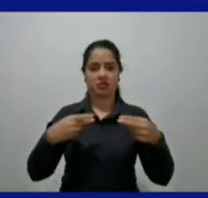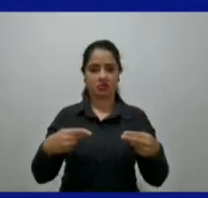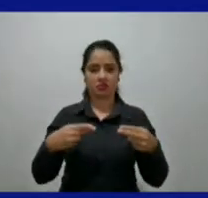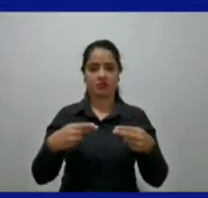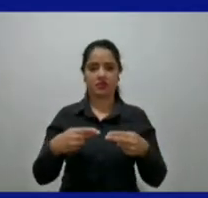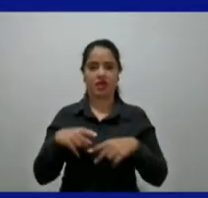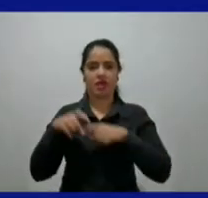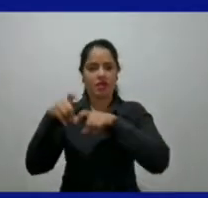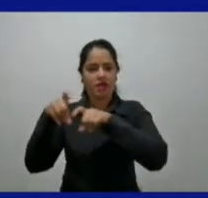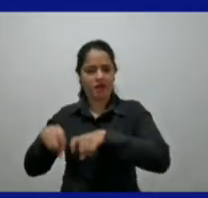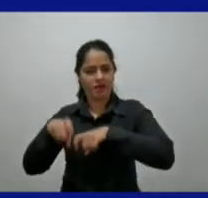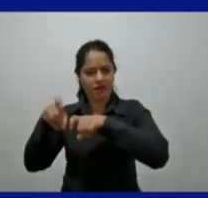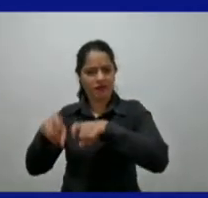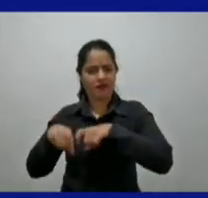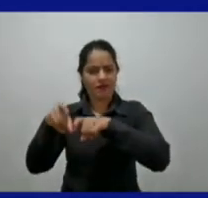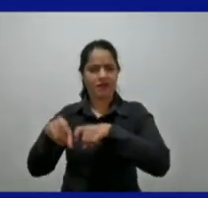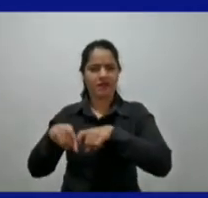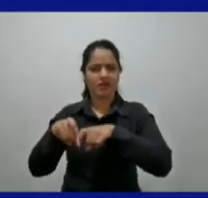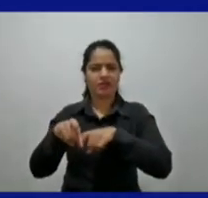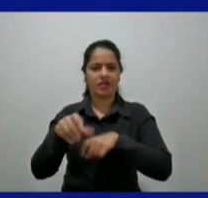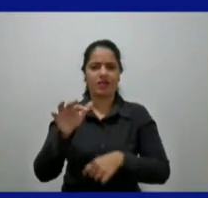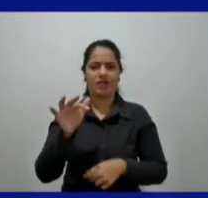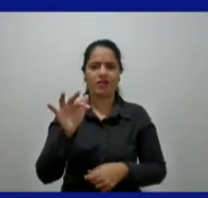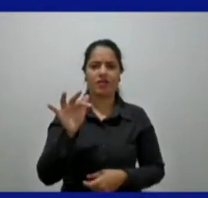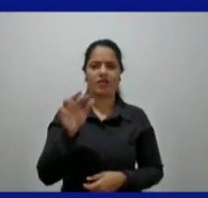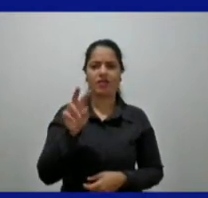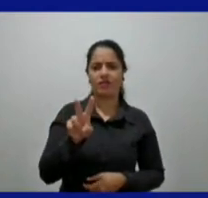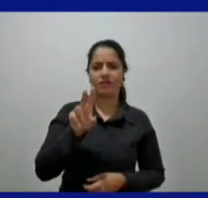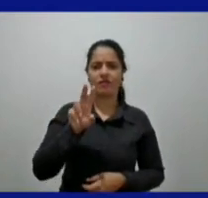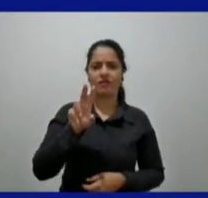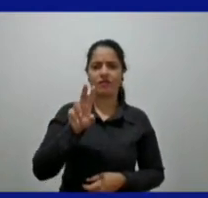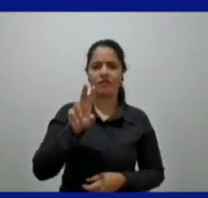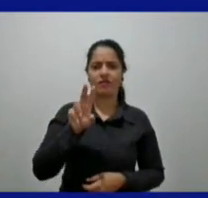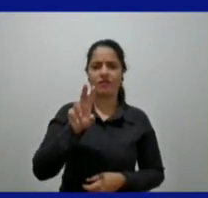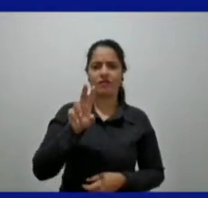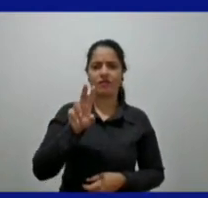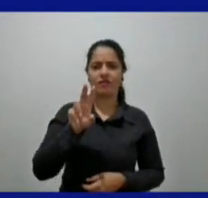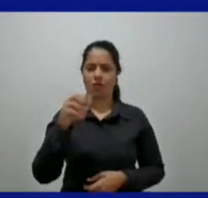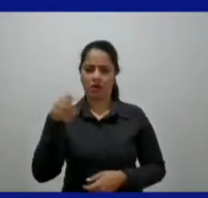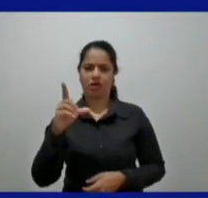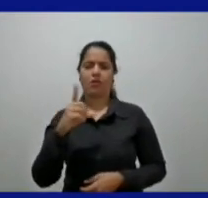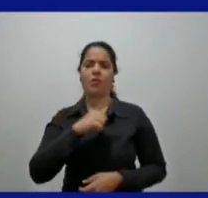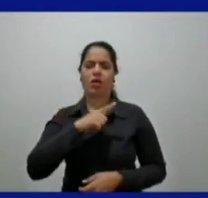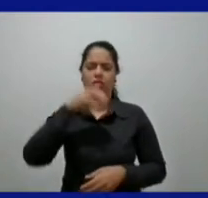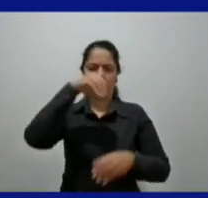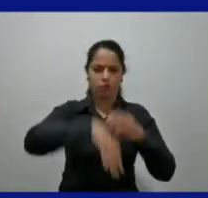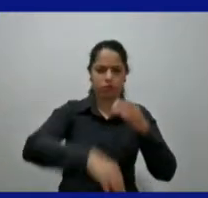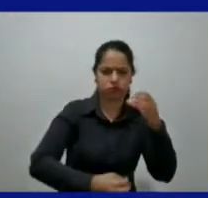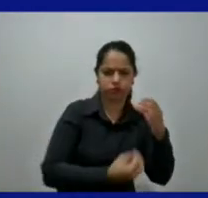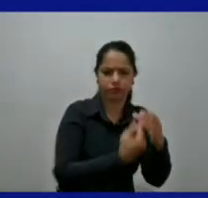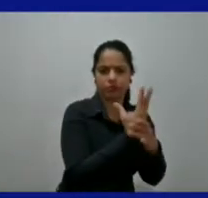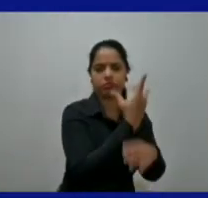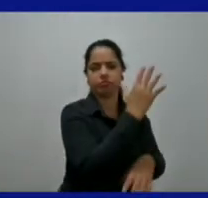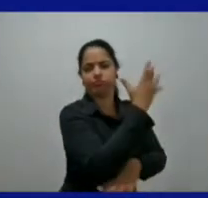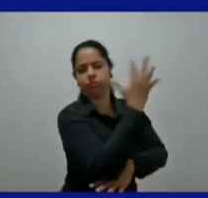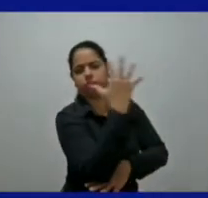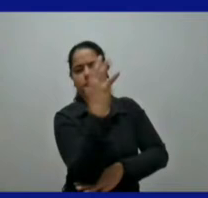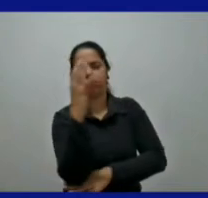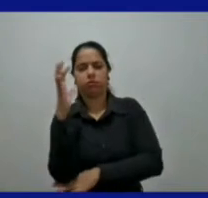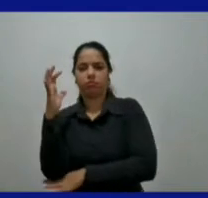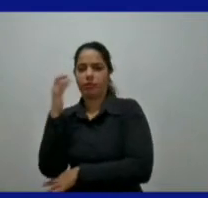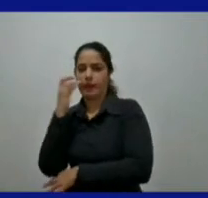de 600 hectares de uma área completamente desmatada, e hoje nós temos ali uma